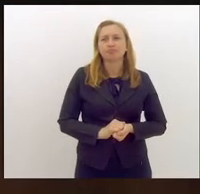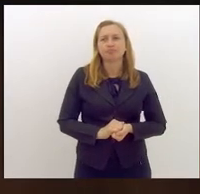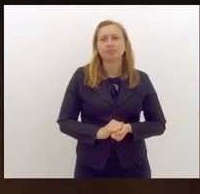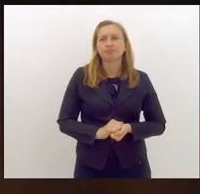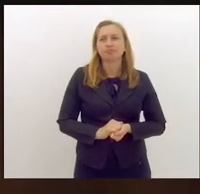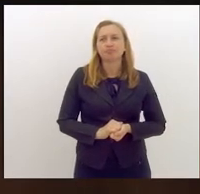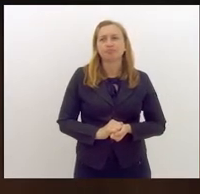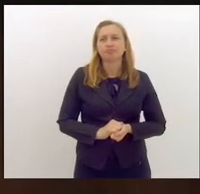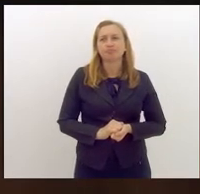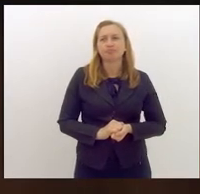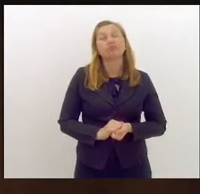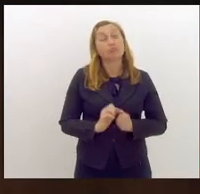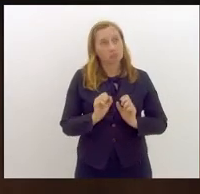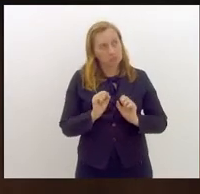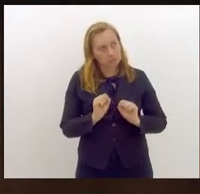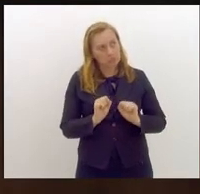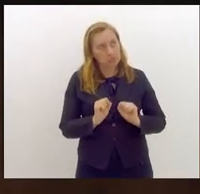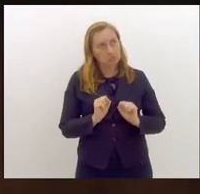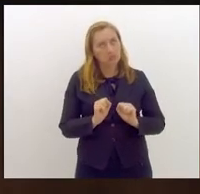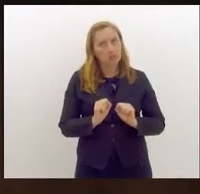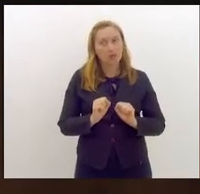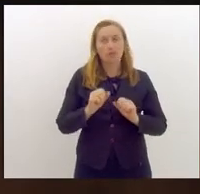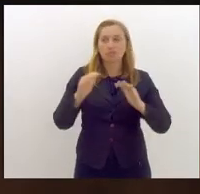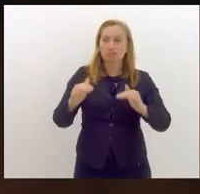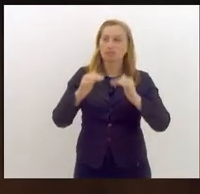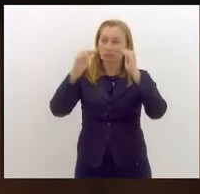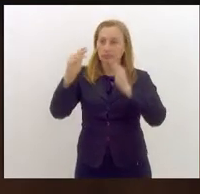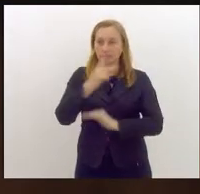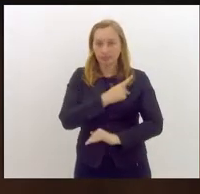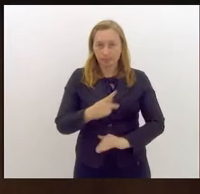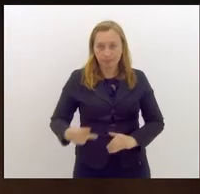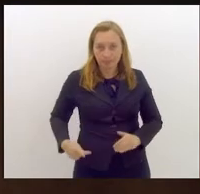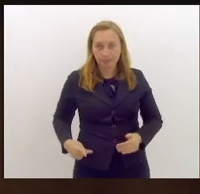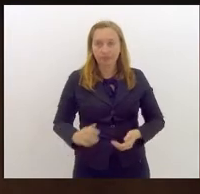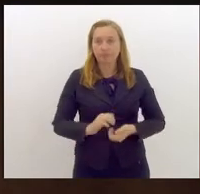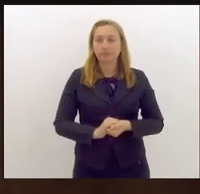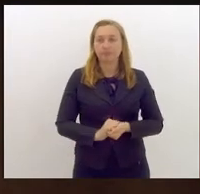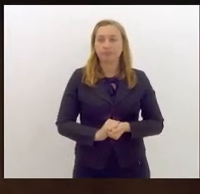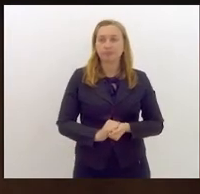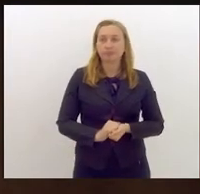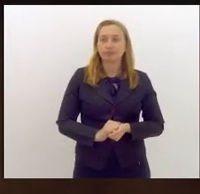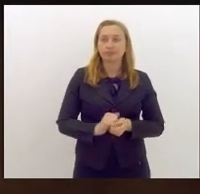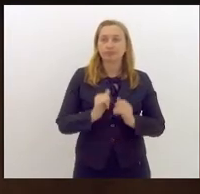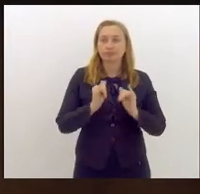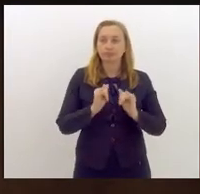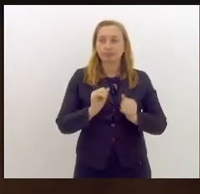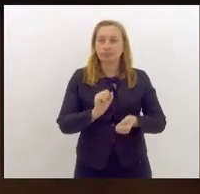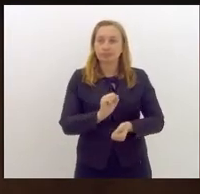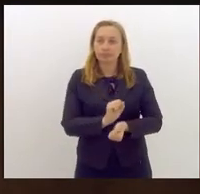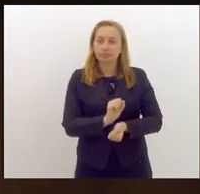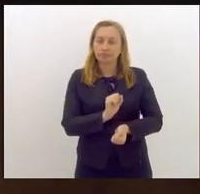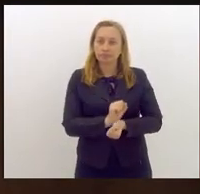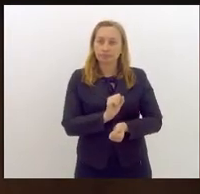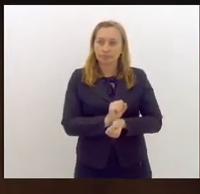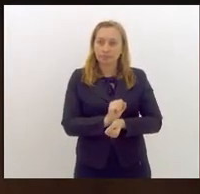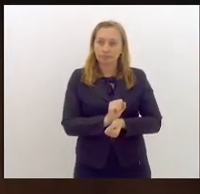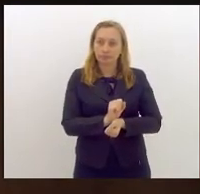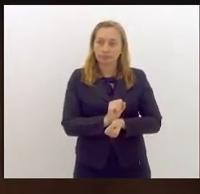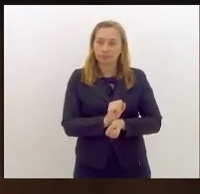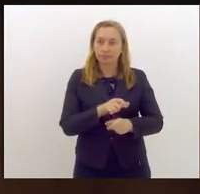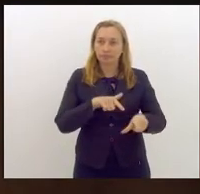gente Possivelmente você declarar a recesso do Parlamento